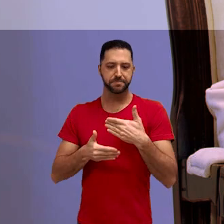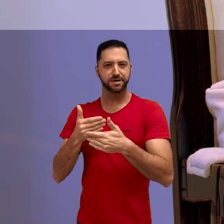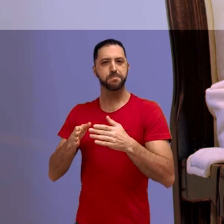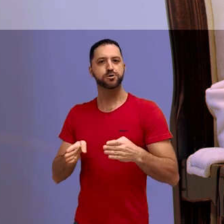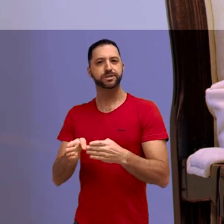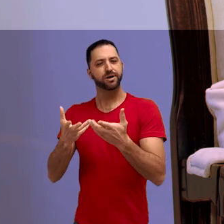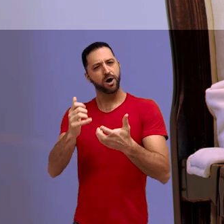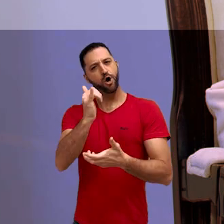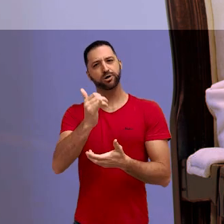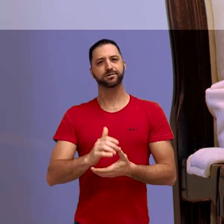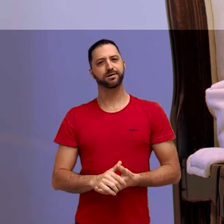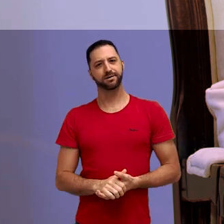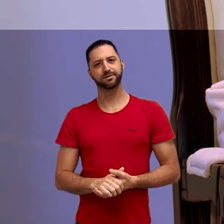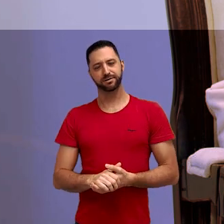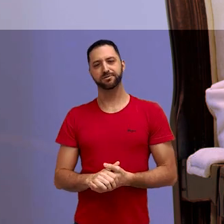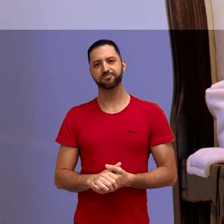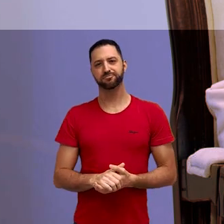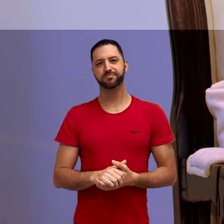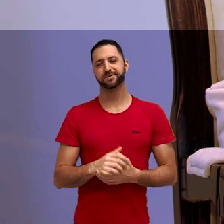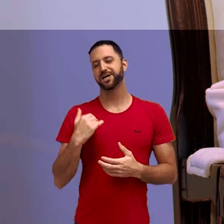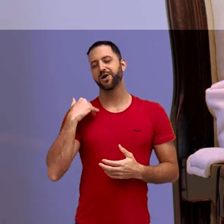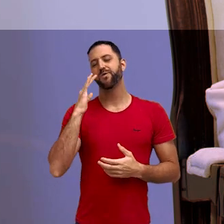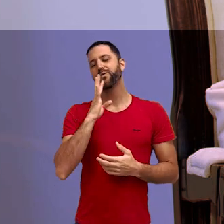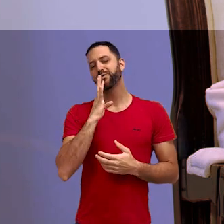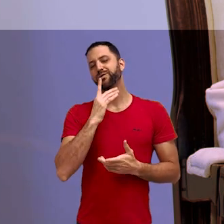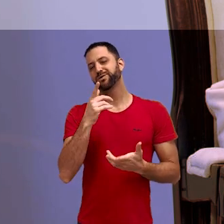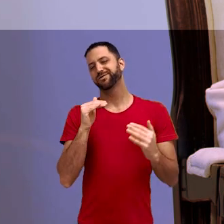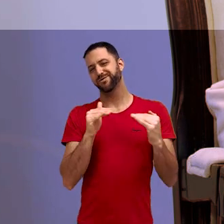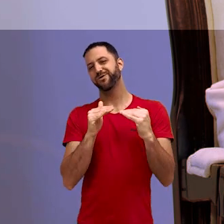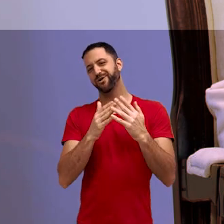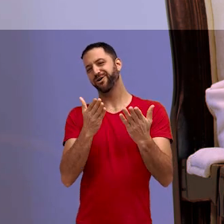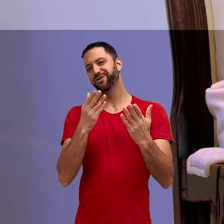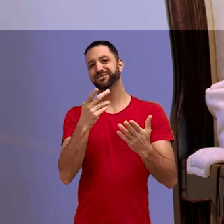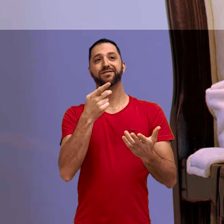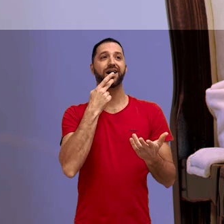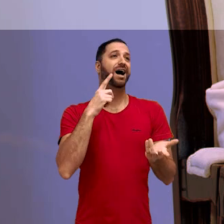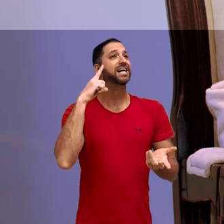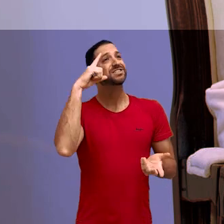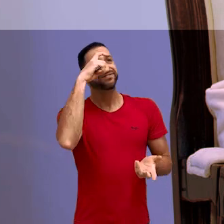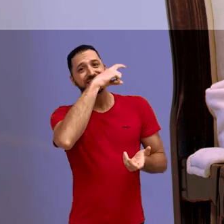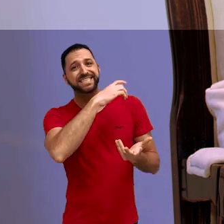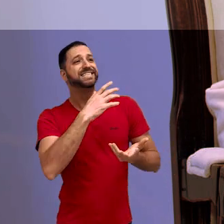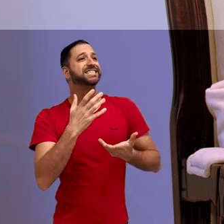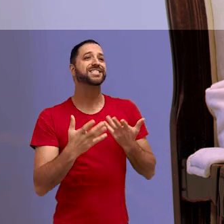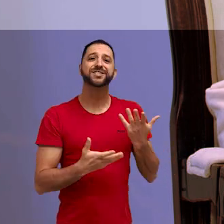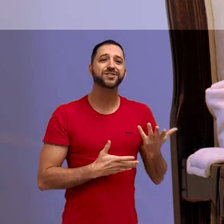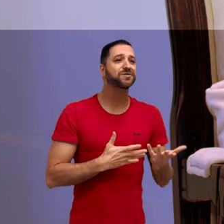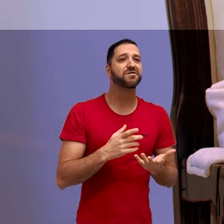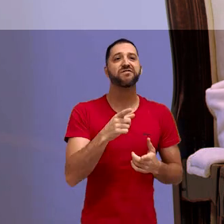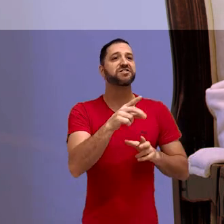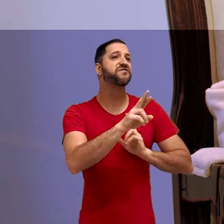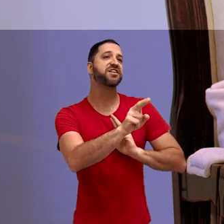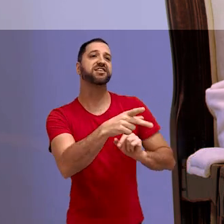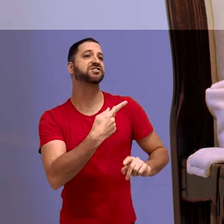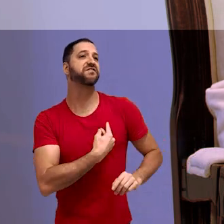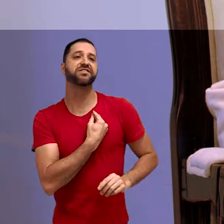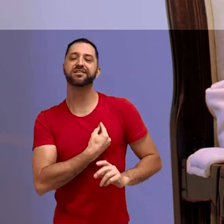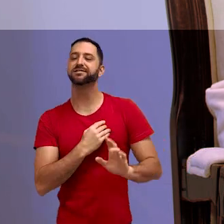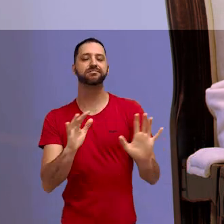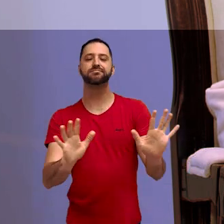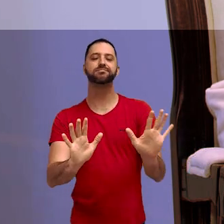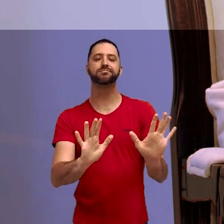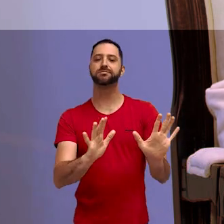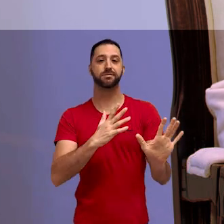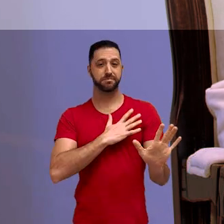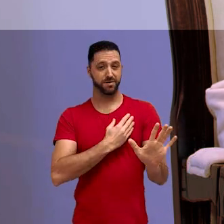jornada. Muitas vezes, por isso que eu disse para você que eu te entendo, você pode falar, ah, mas é difícil, porque você não está na minha situação,